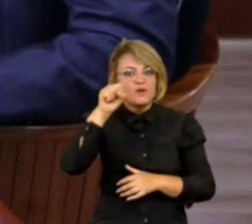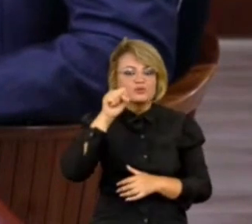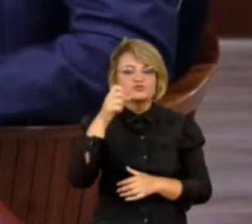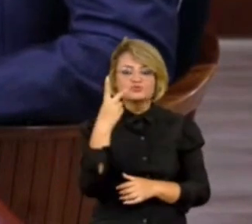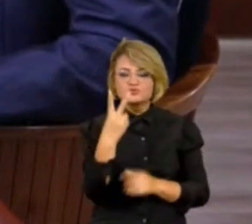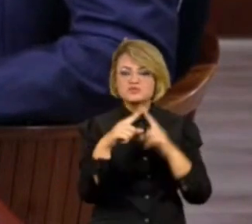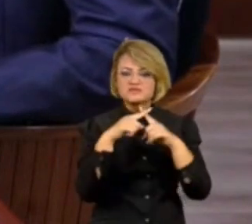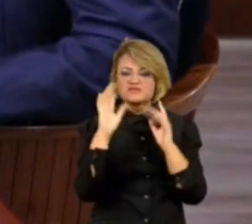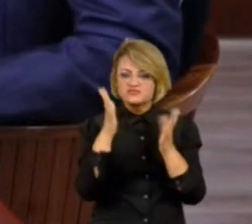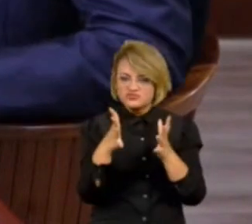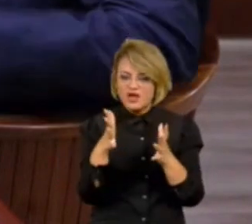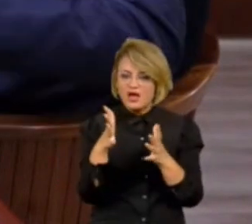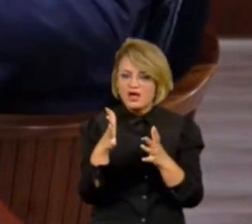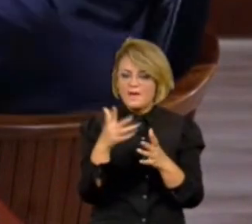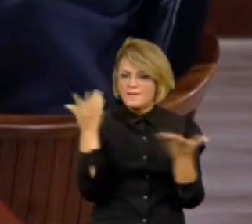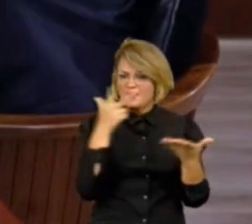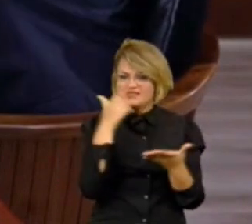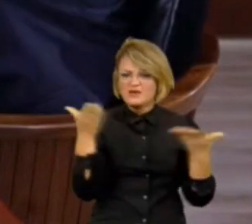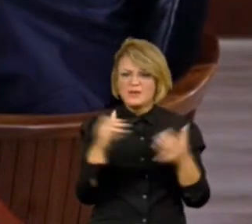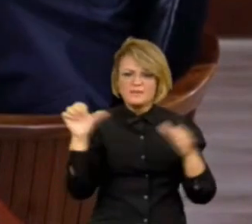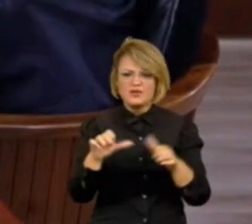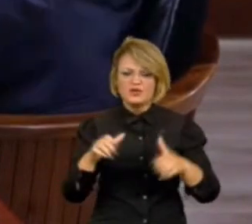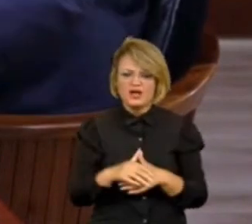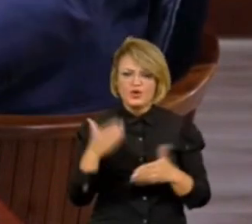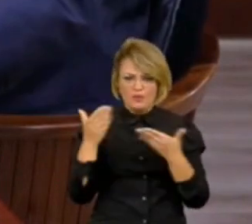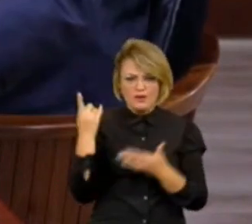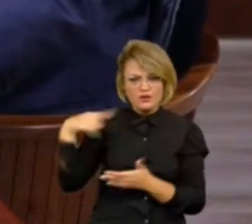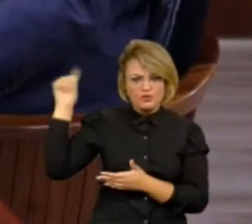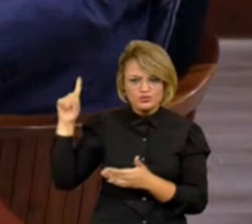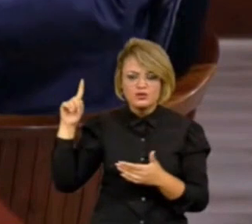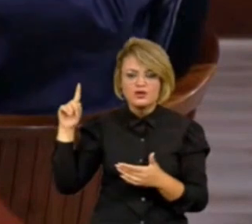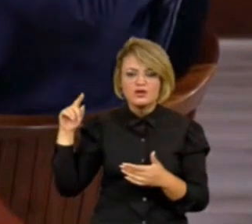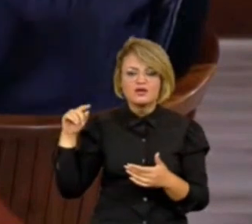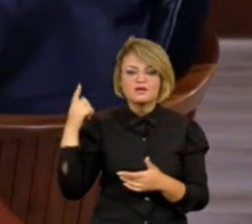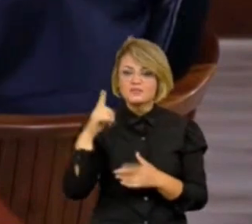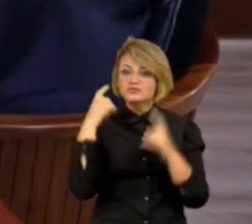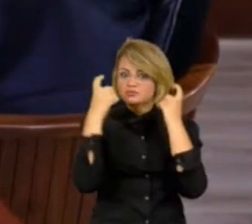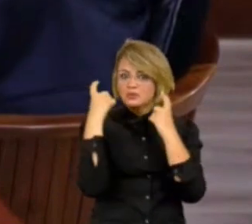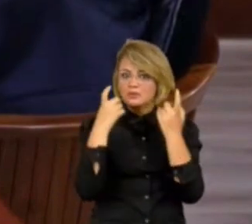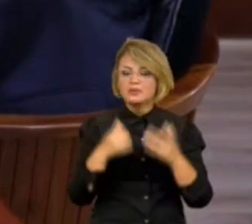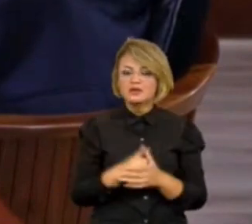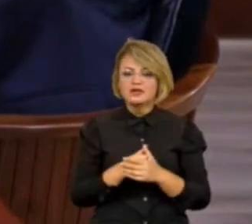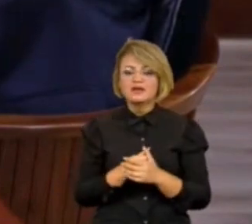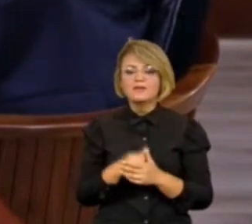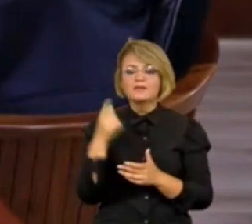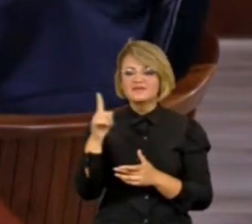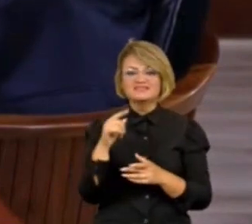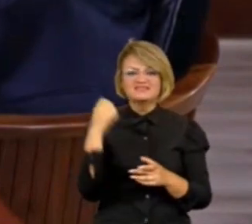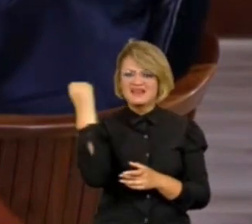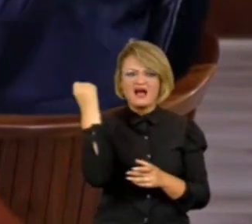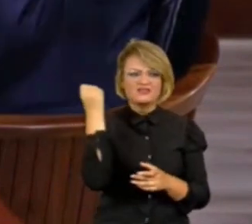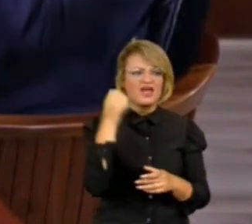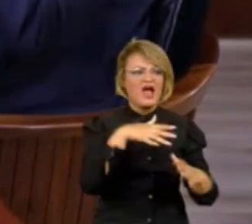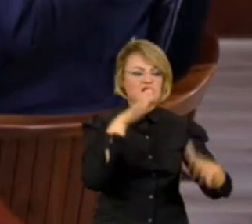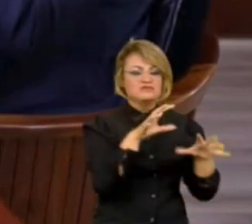do que a primeira, se não me engano, mas assim, é muito preocupante, mas é exatamente esses extremos, né, que a gente está vendo no planeta como um todo, e o Rio